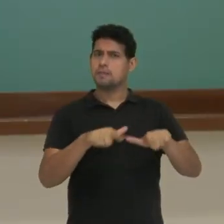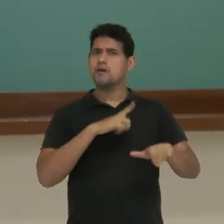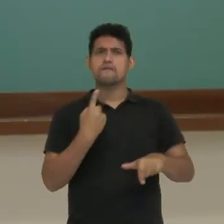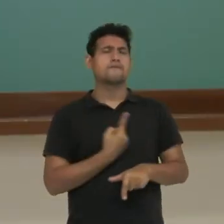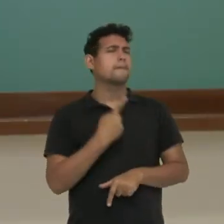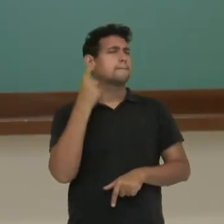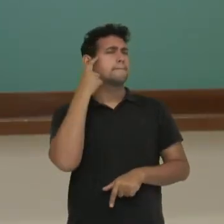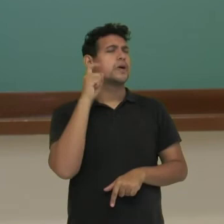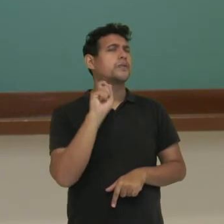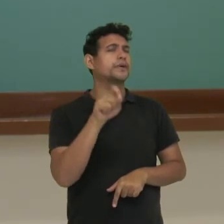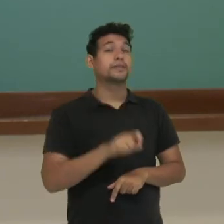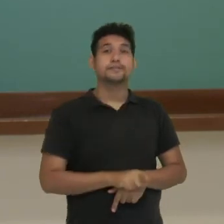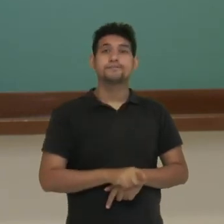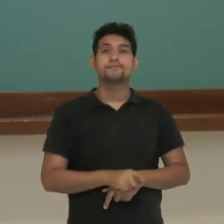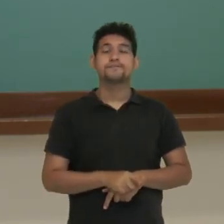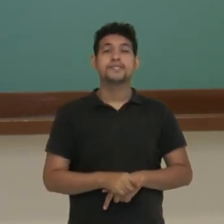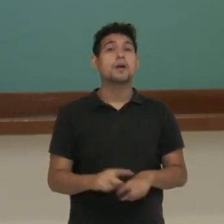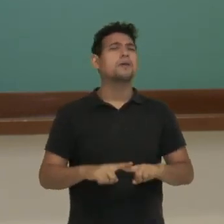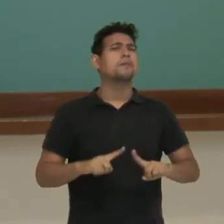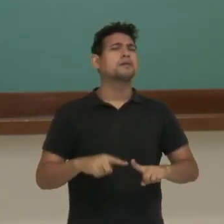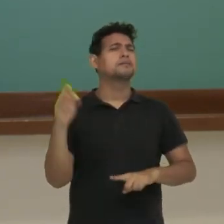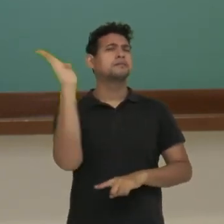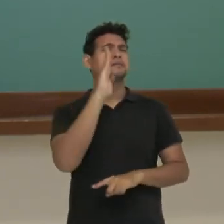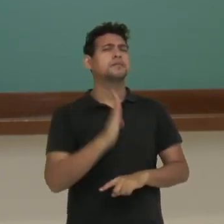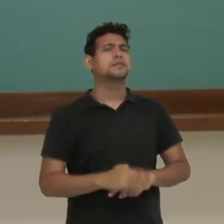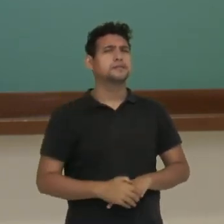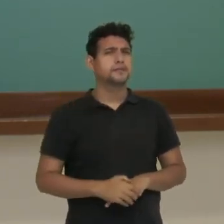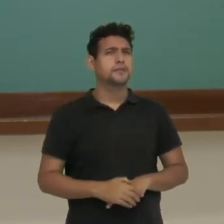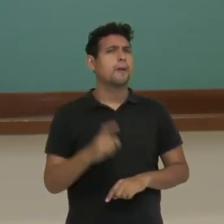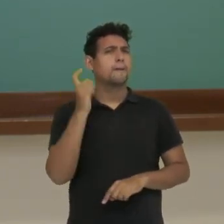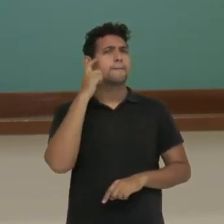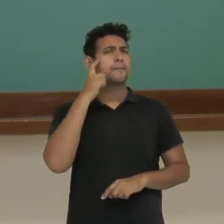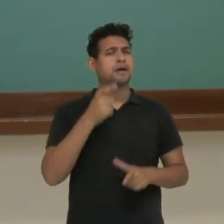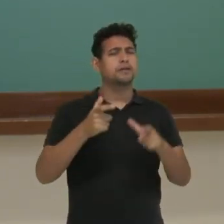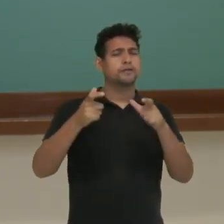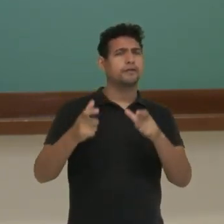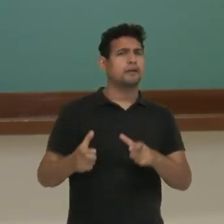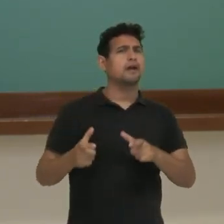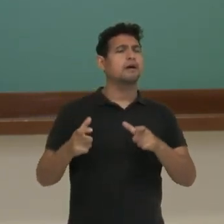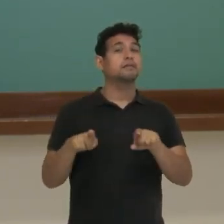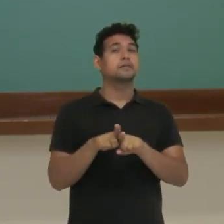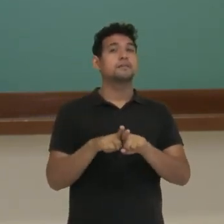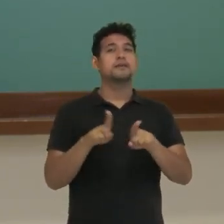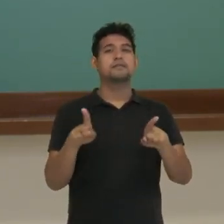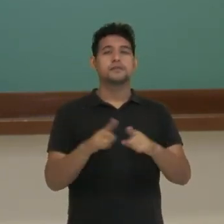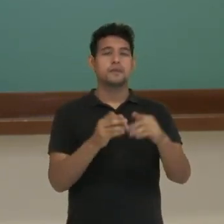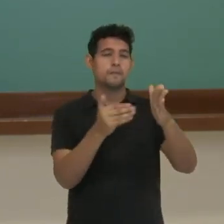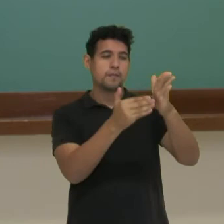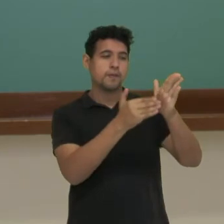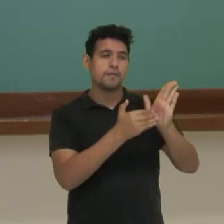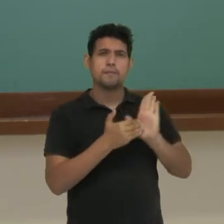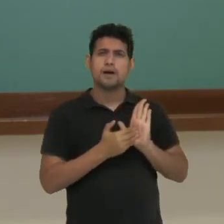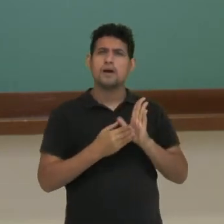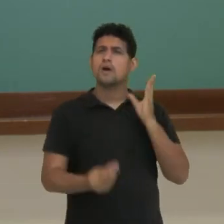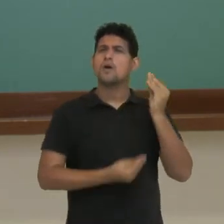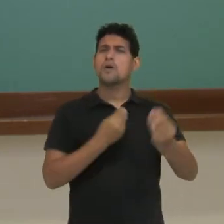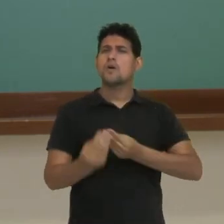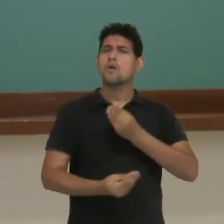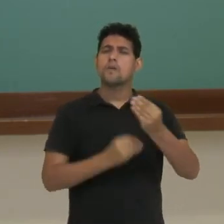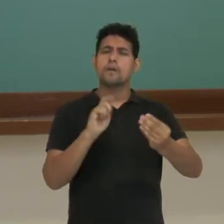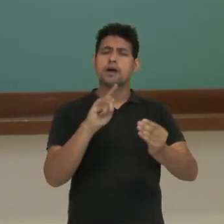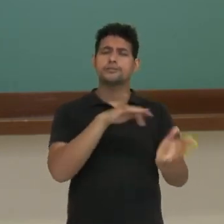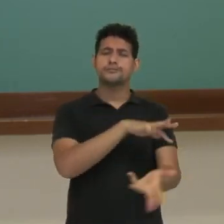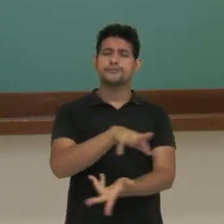pensamos o seguinte: e quanto ao Brasil? Pense na sua localização e nas suas fronteiras. De que forma a sua